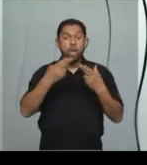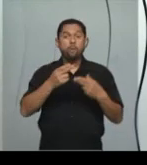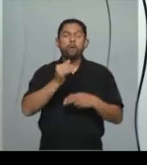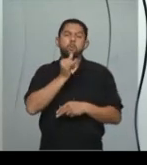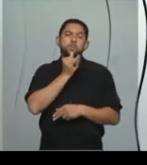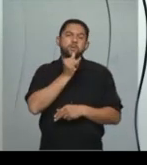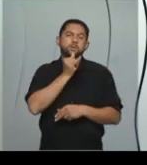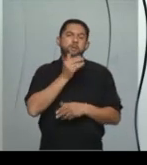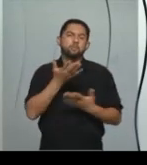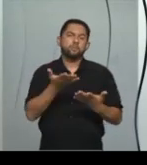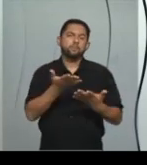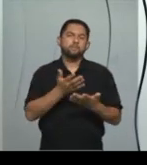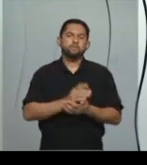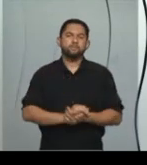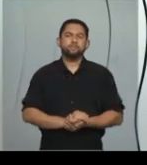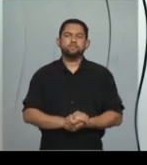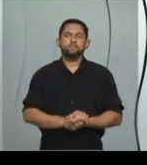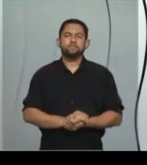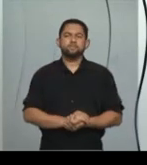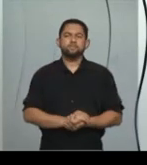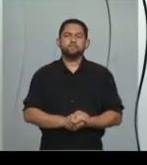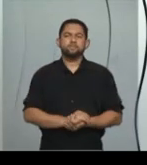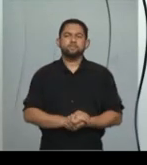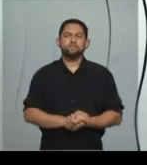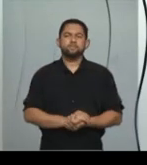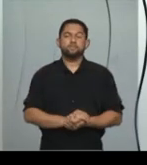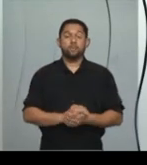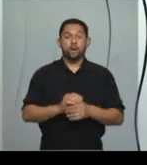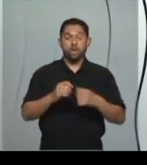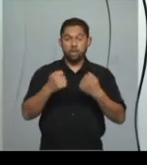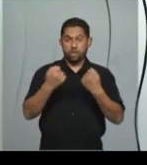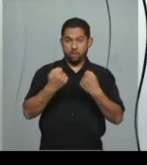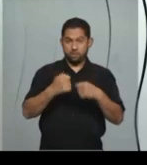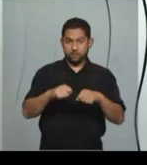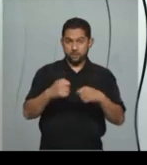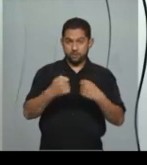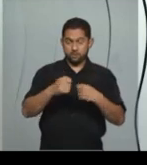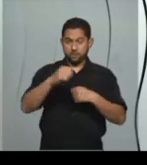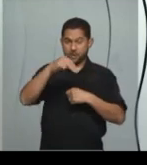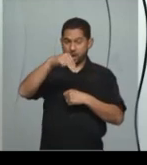exemplo, então eu vou precisar da massa